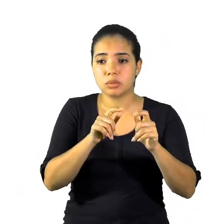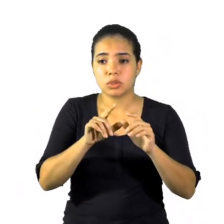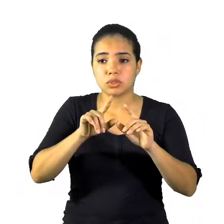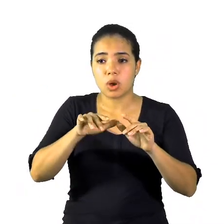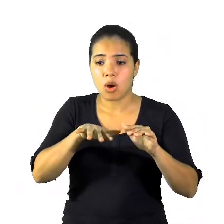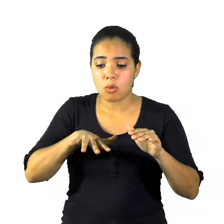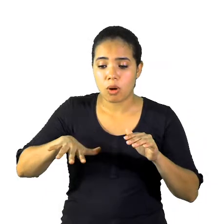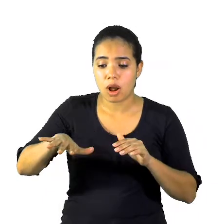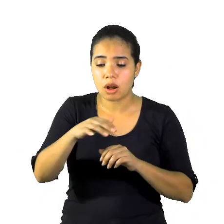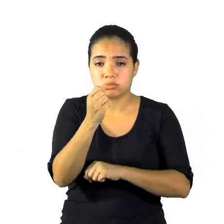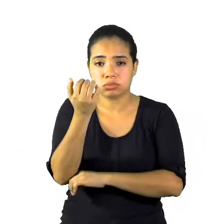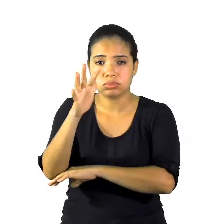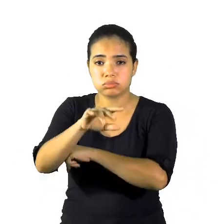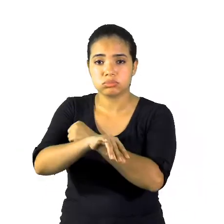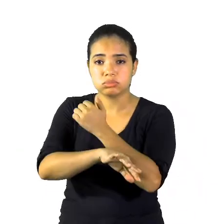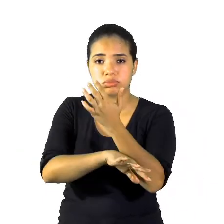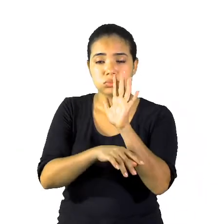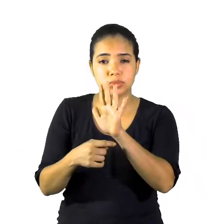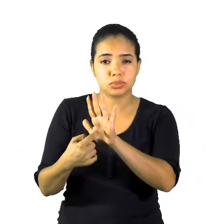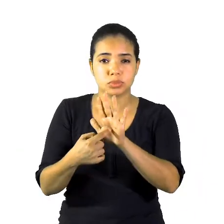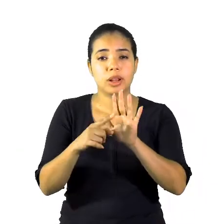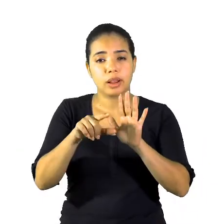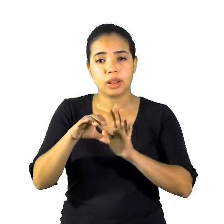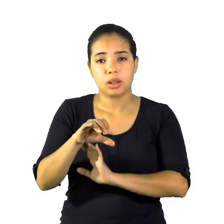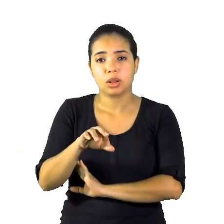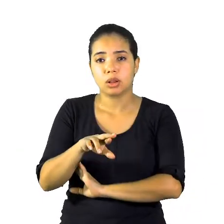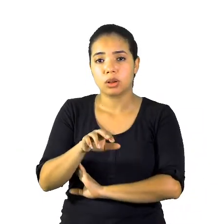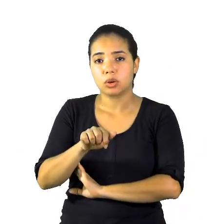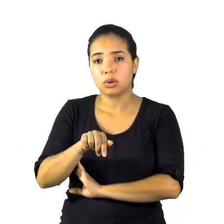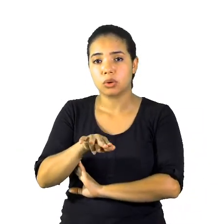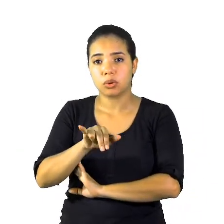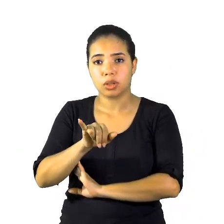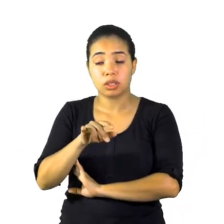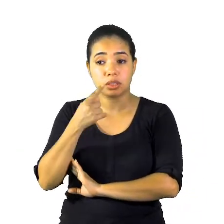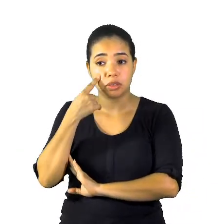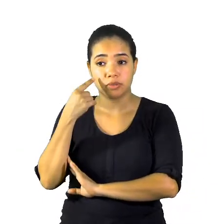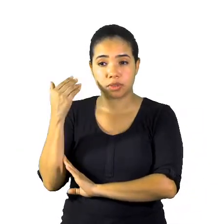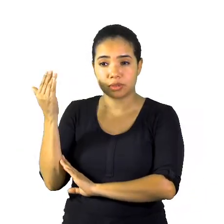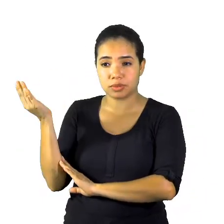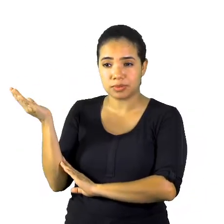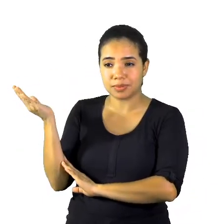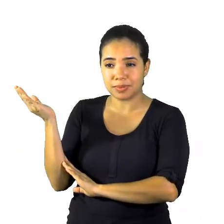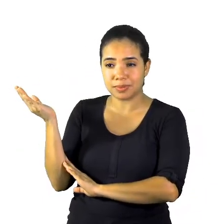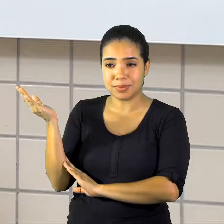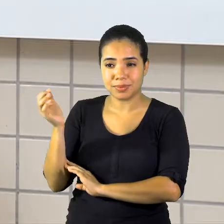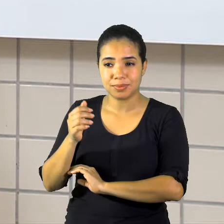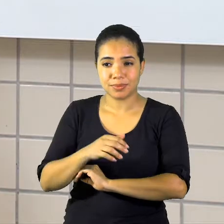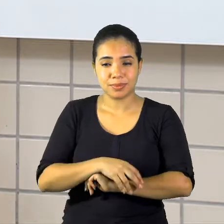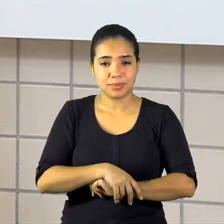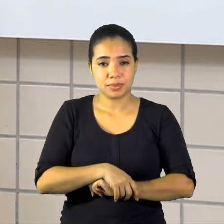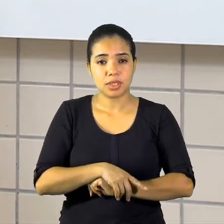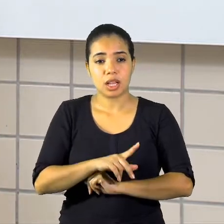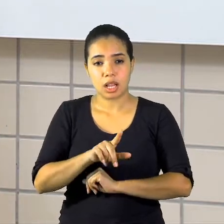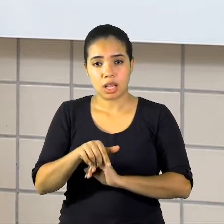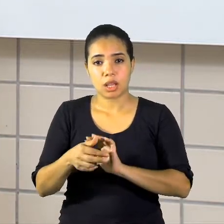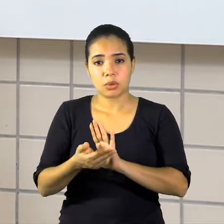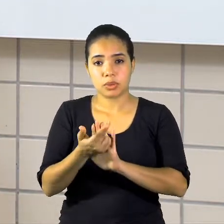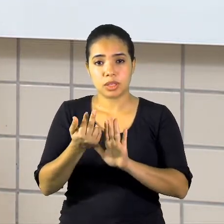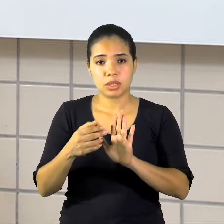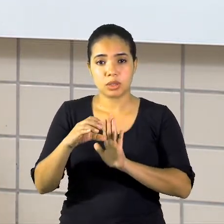né, de legendas. Isso eu tenho no croquis. Observem o desenho, bonitinho, né? Pois é, esse é um